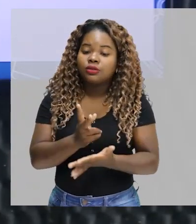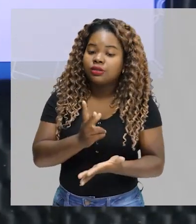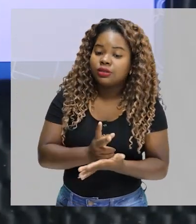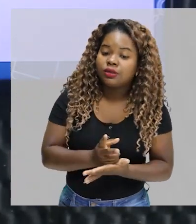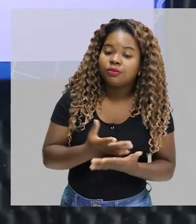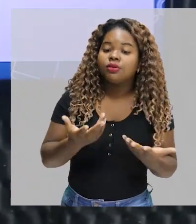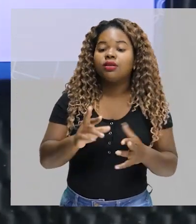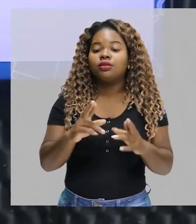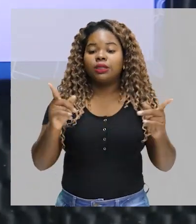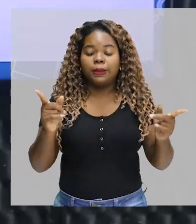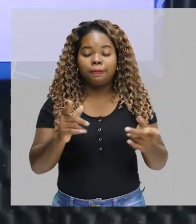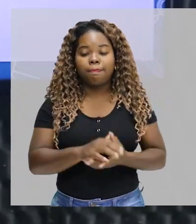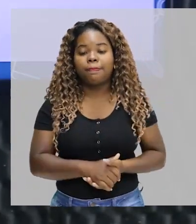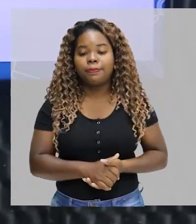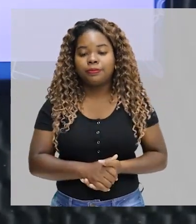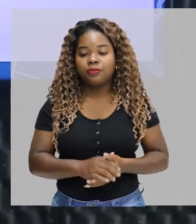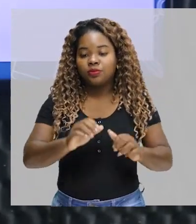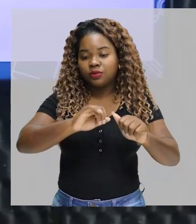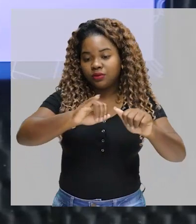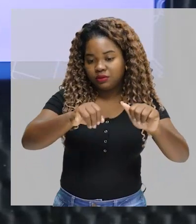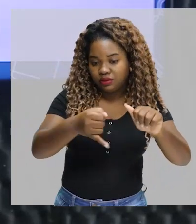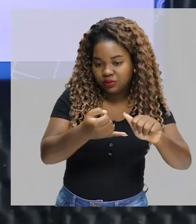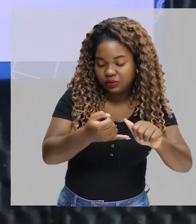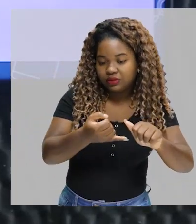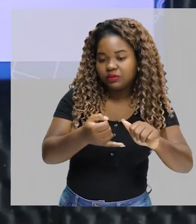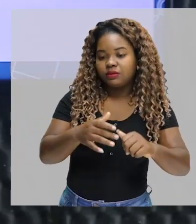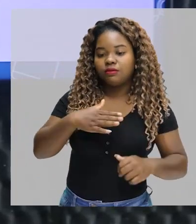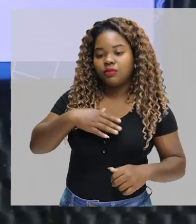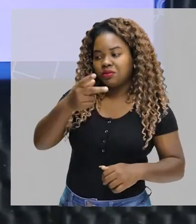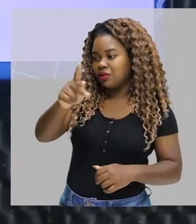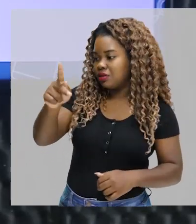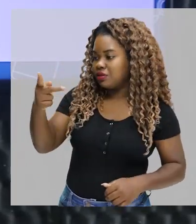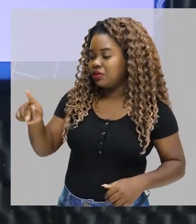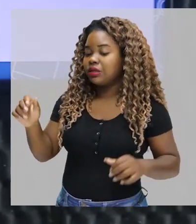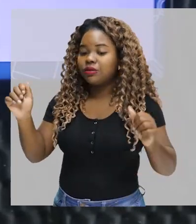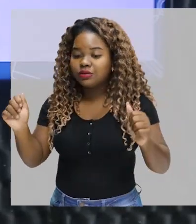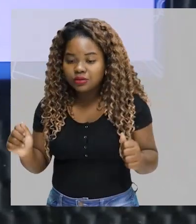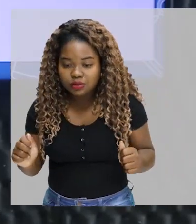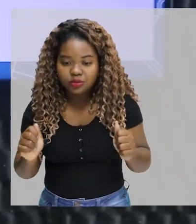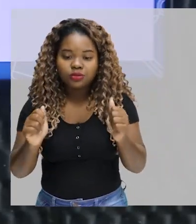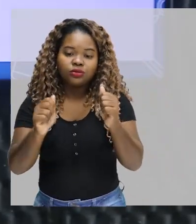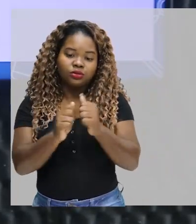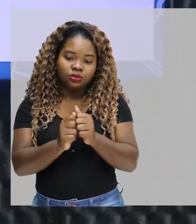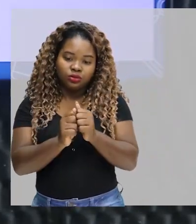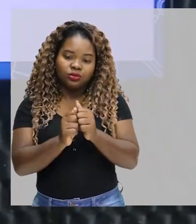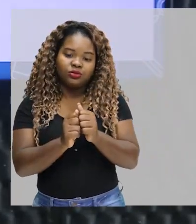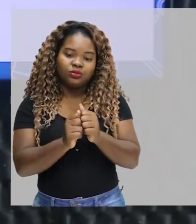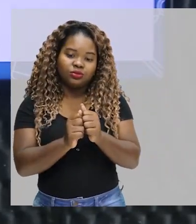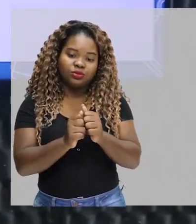diferença básica é essa. O adjetivo possessivo sempre vem junto de